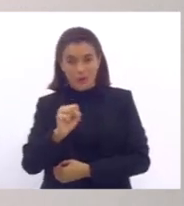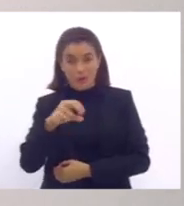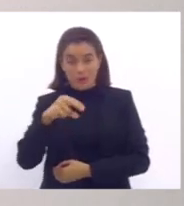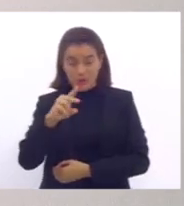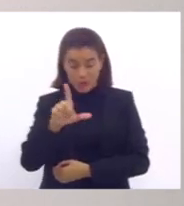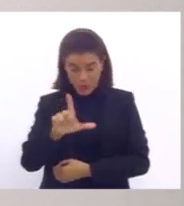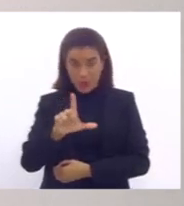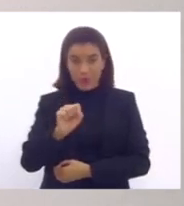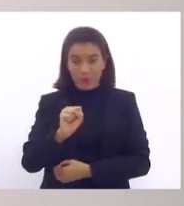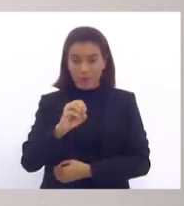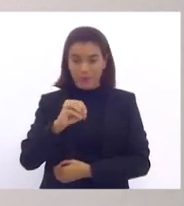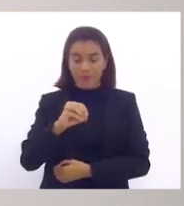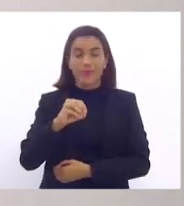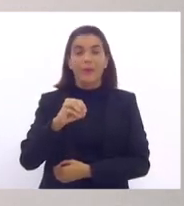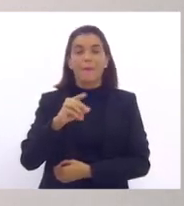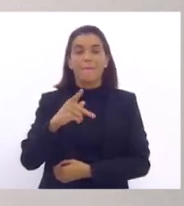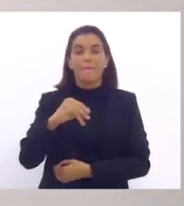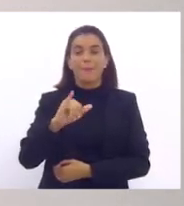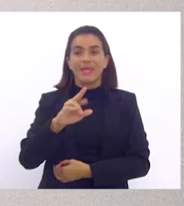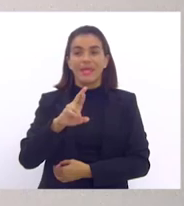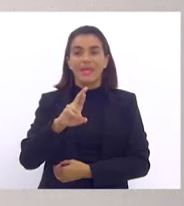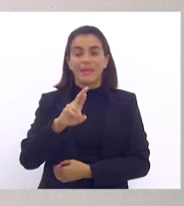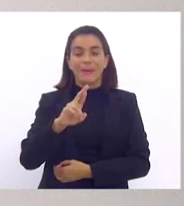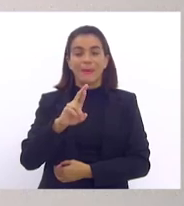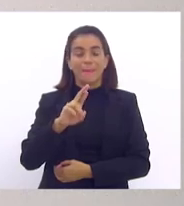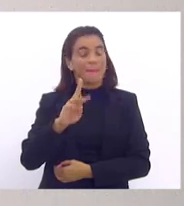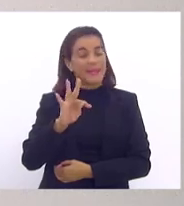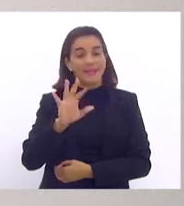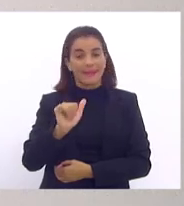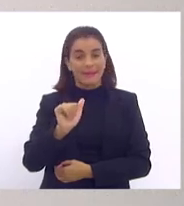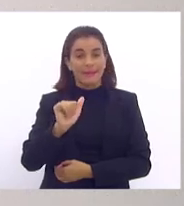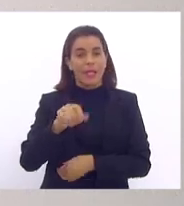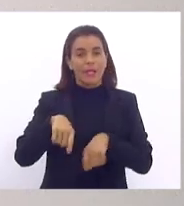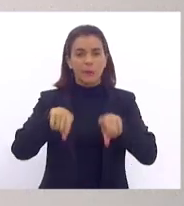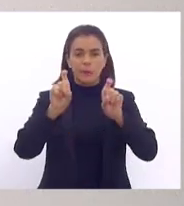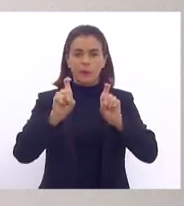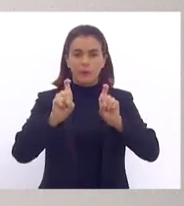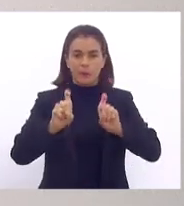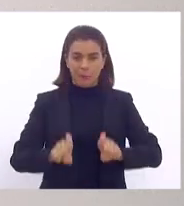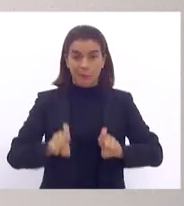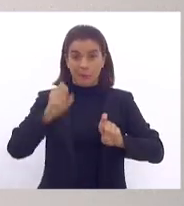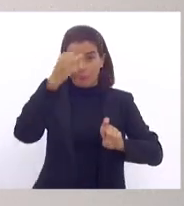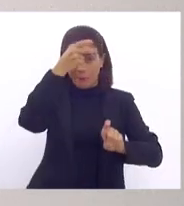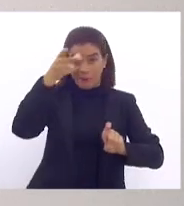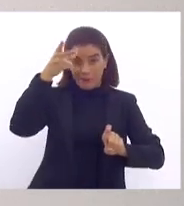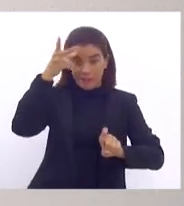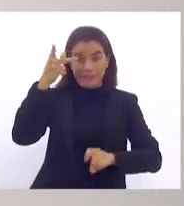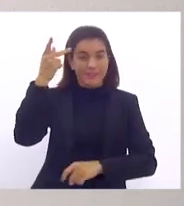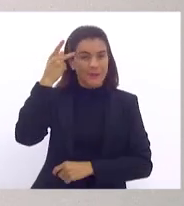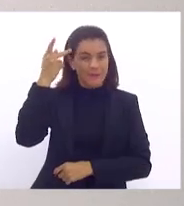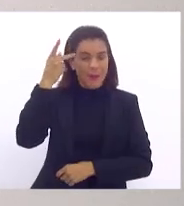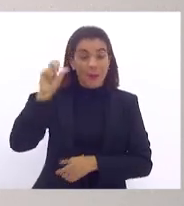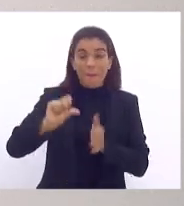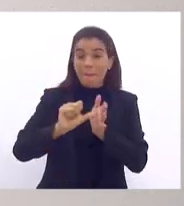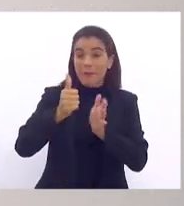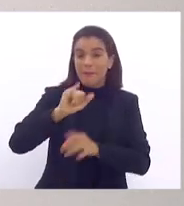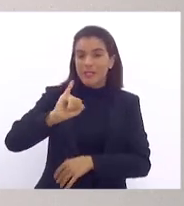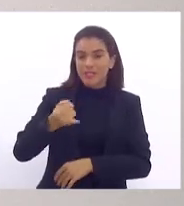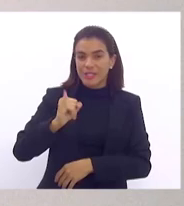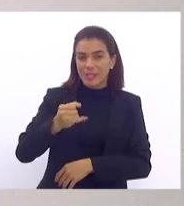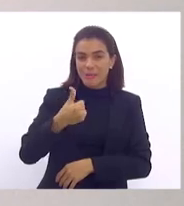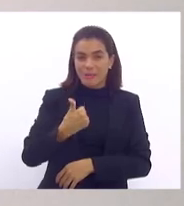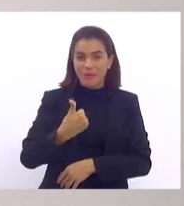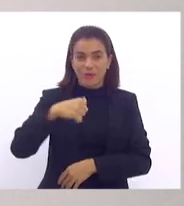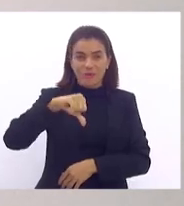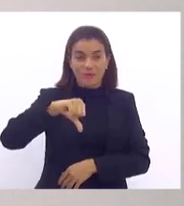2000 no ano Celso Pita se elegeu tomou posse como prefeito de São Paulo no dia primo de Janeiro de 97